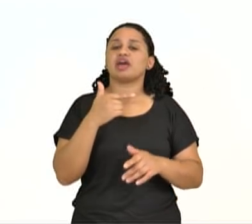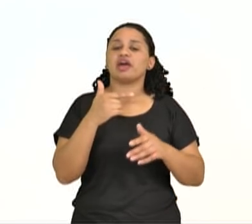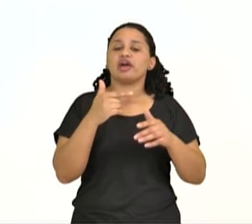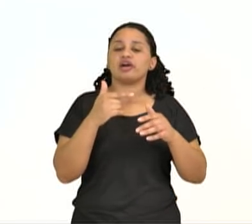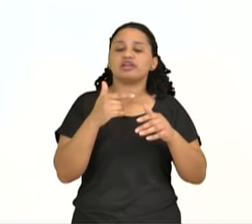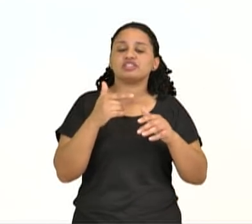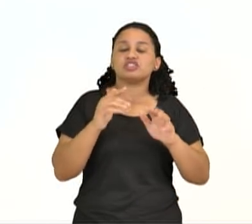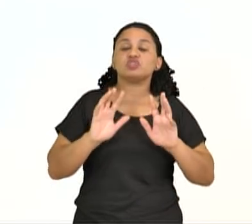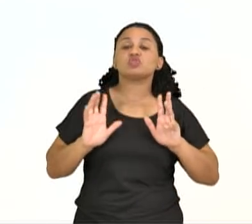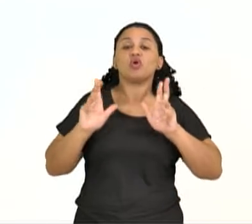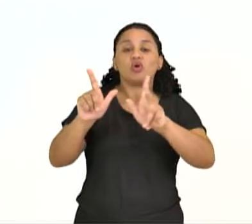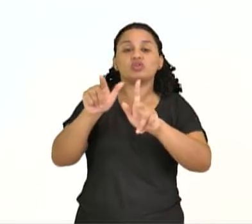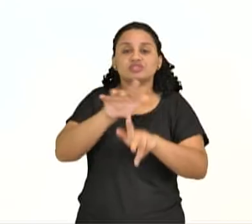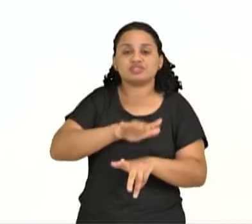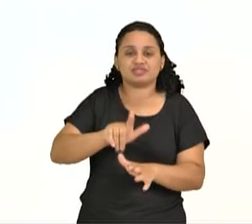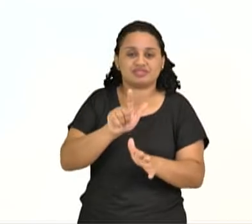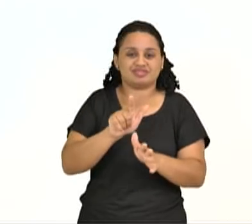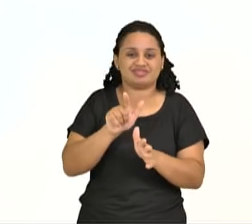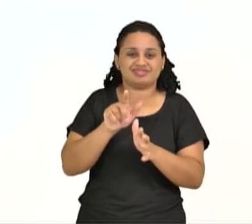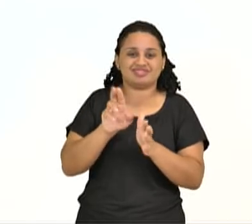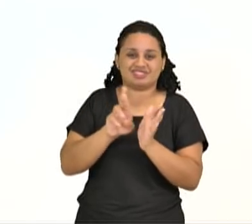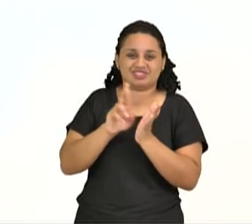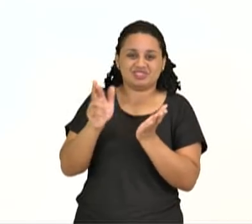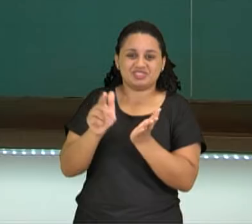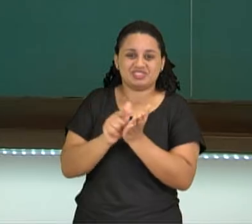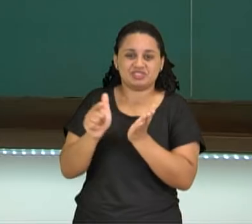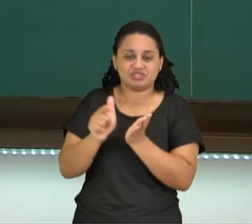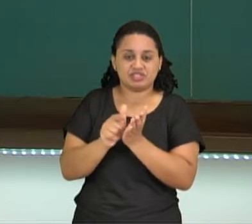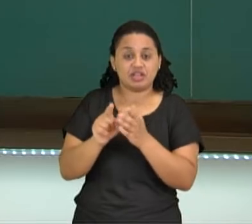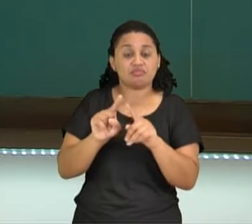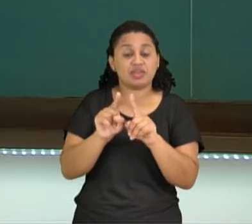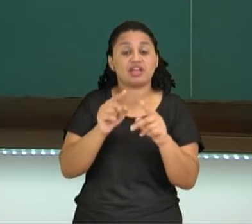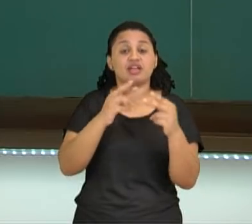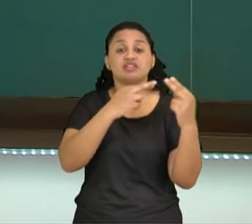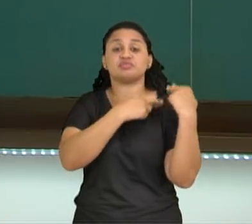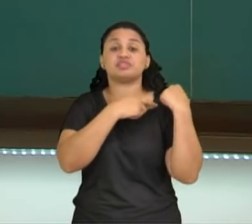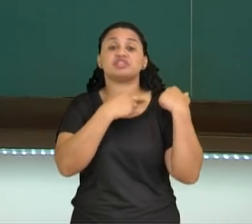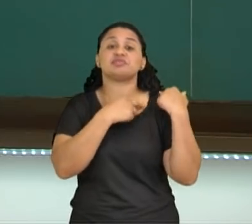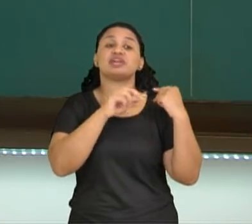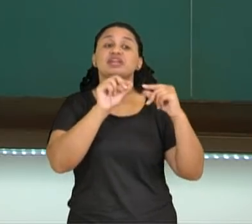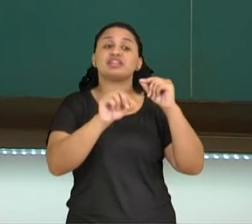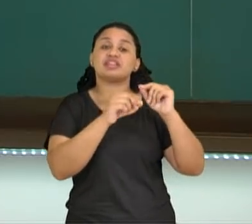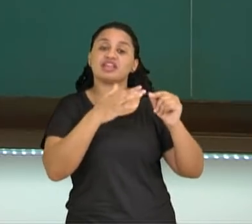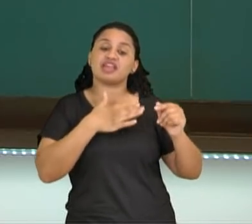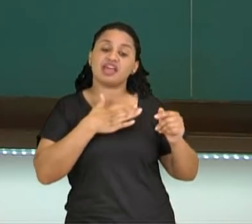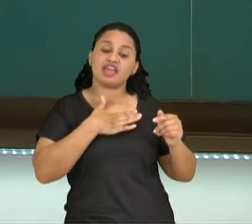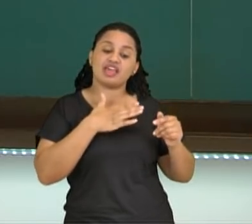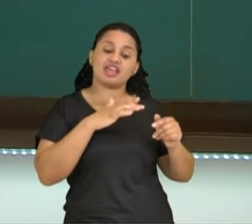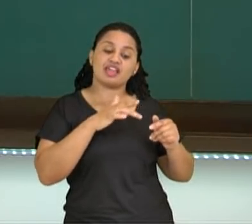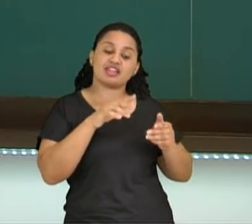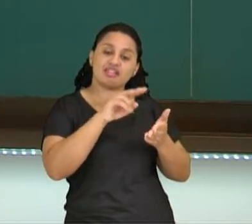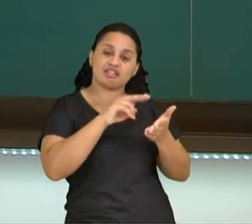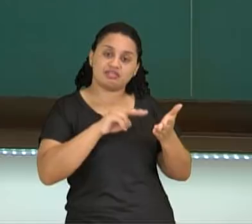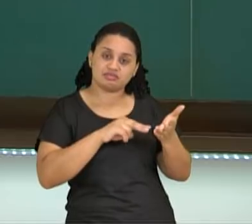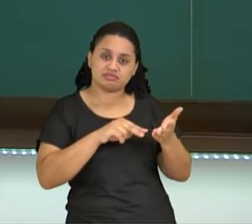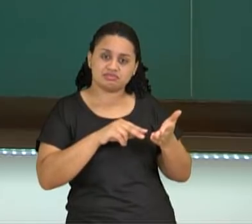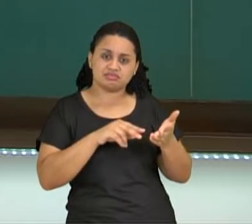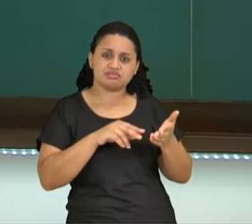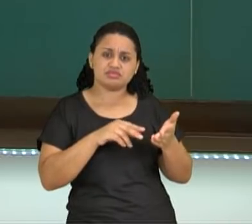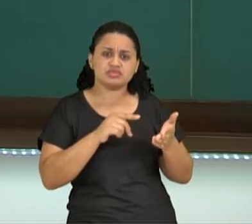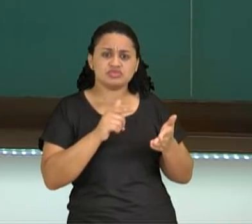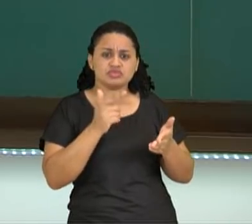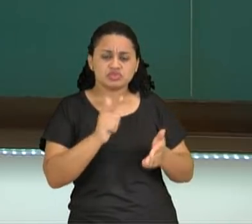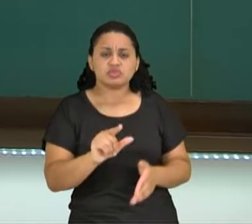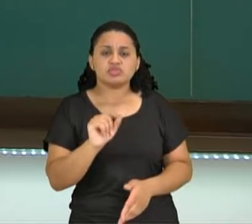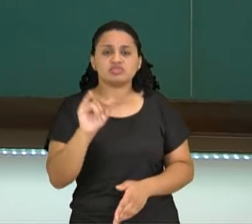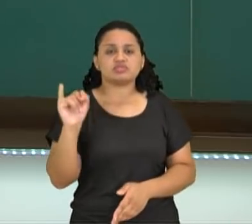editorial, mas são de responsabilidade de quem o assina. Aí, mais uma vez, a importância das palavras, né? Da escolha das